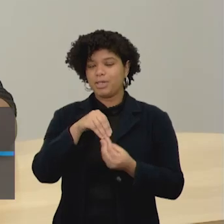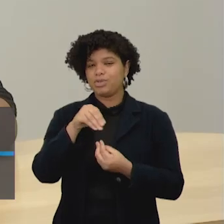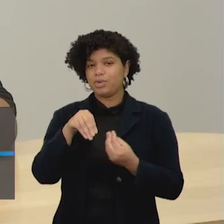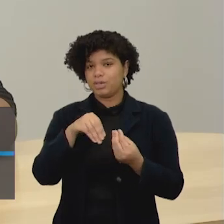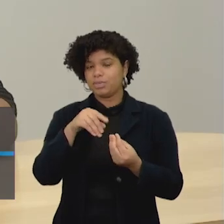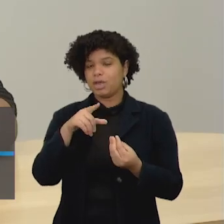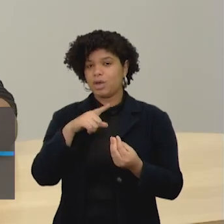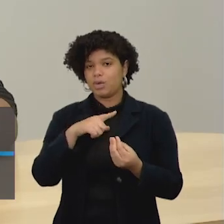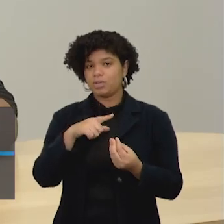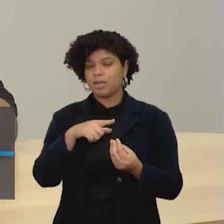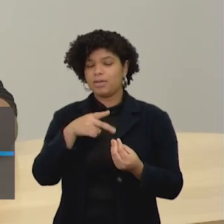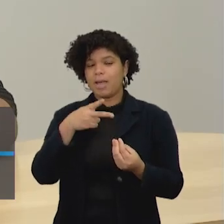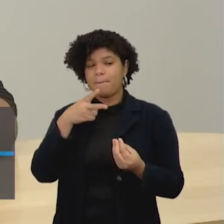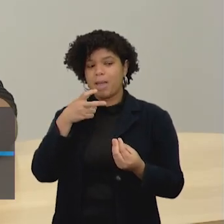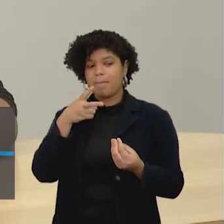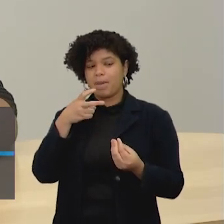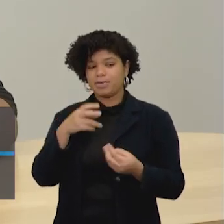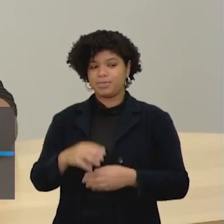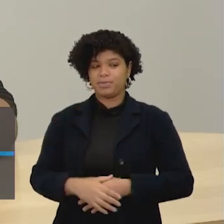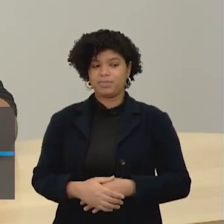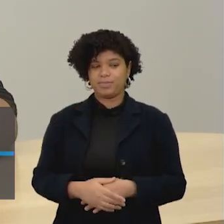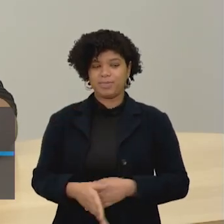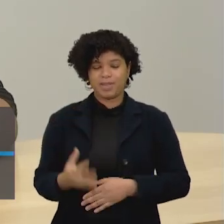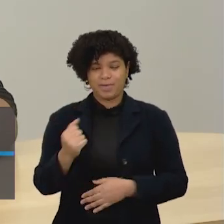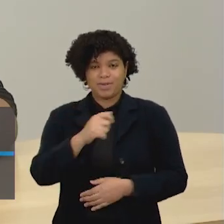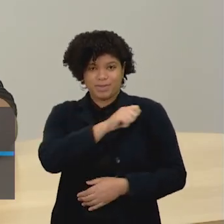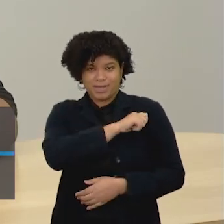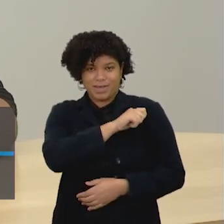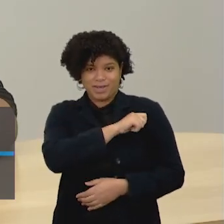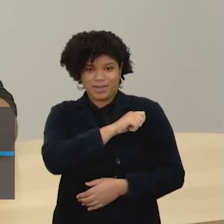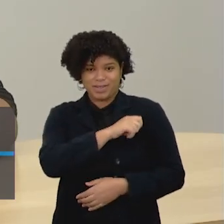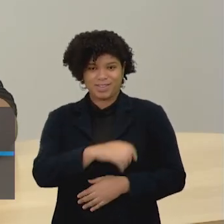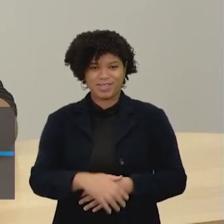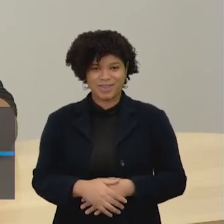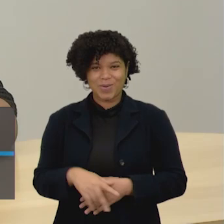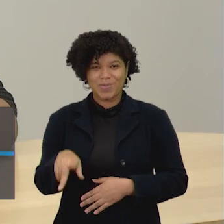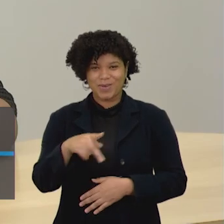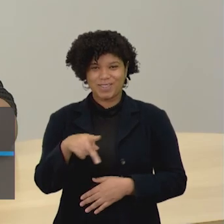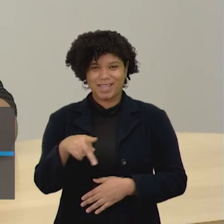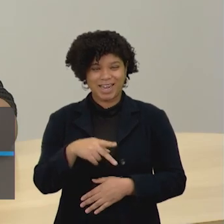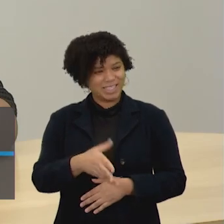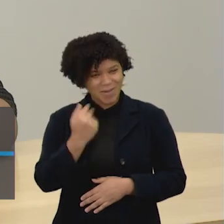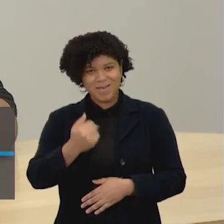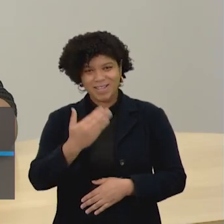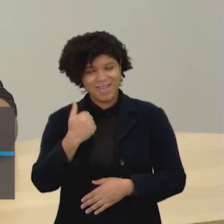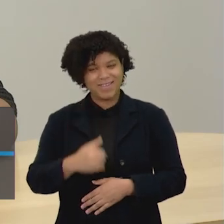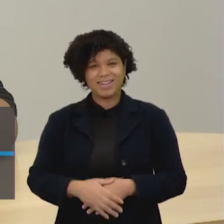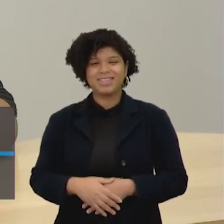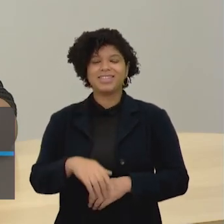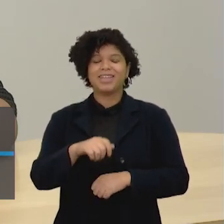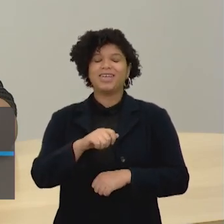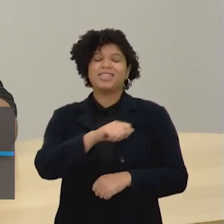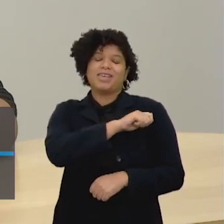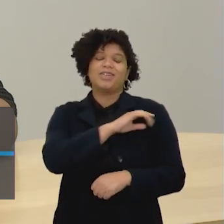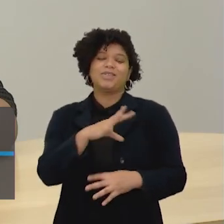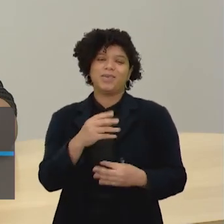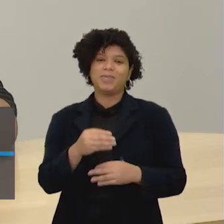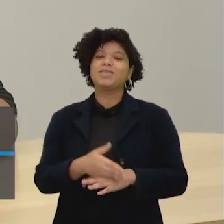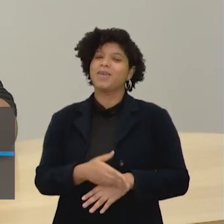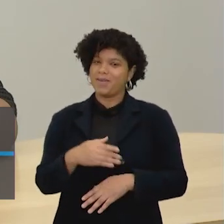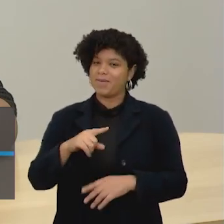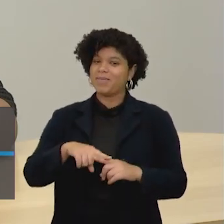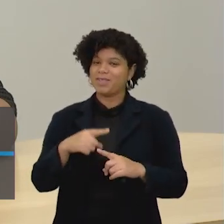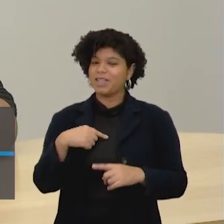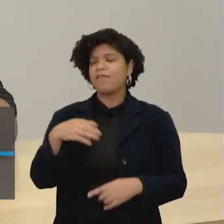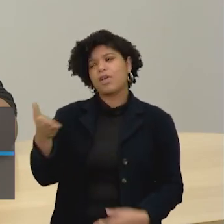percepções sensoriais. Vamos, queridos alunos, a Pro Eliette manda isso mesmo, Pro, chama todo mundo para participar. Mas, ó, dessa vez foi bem, hein?